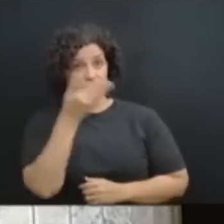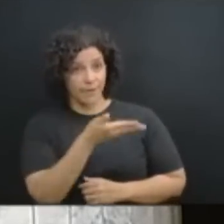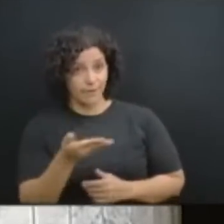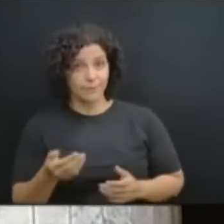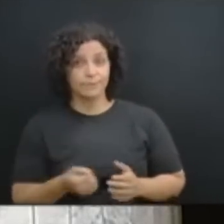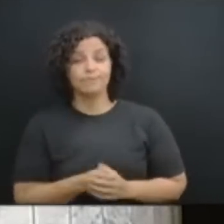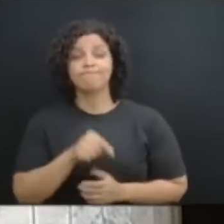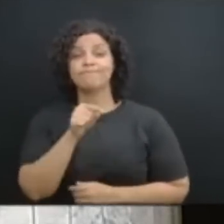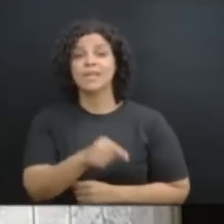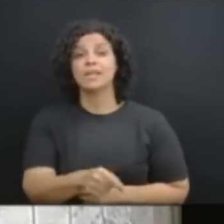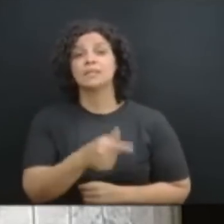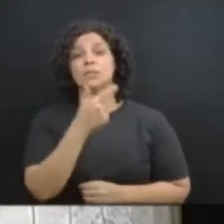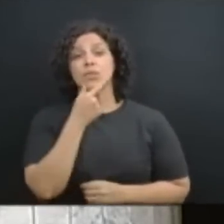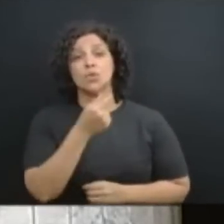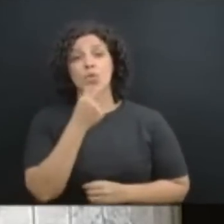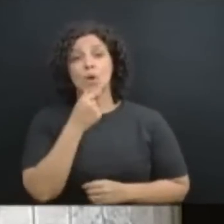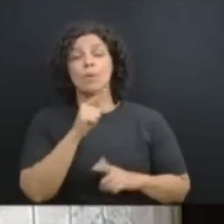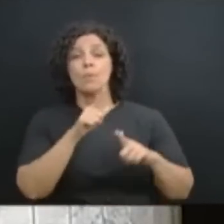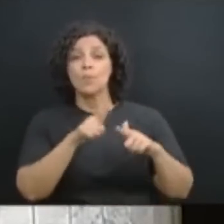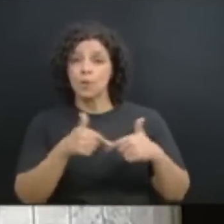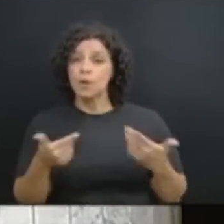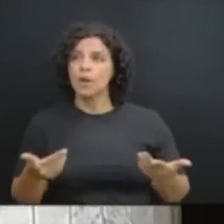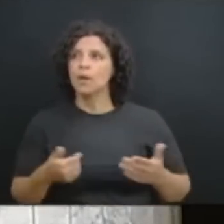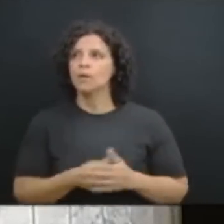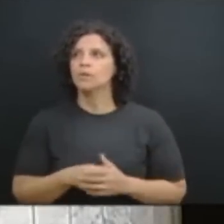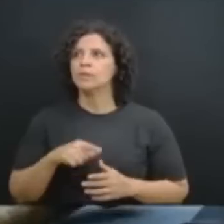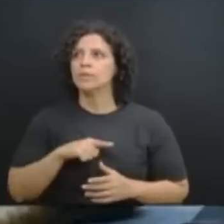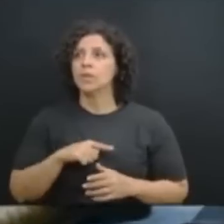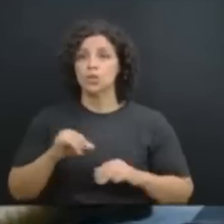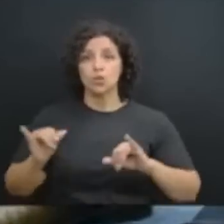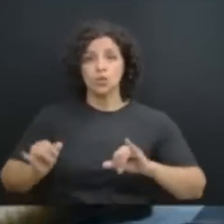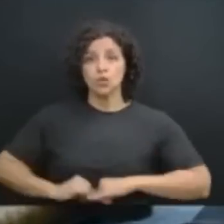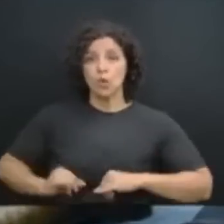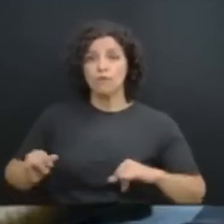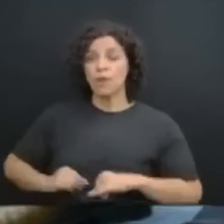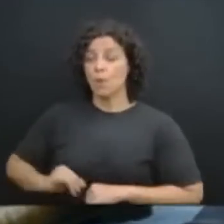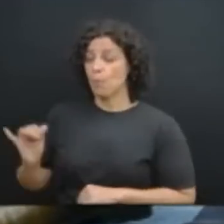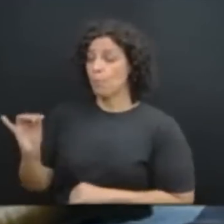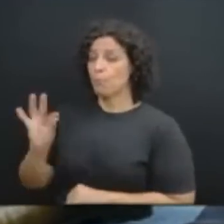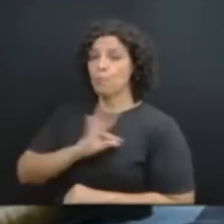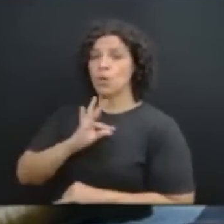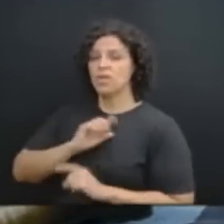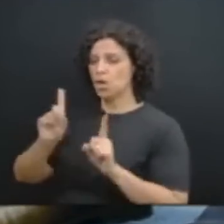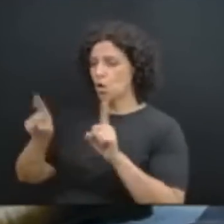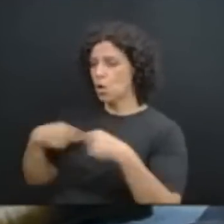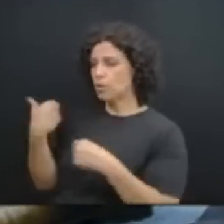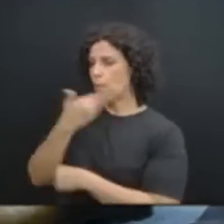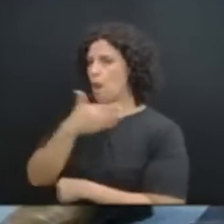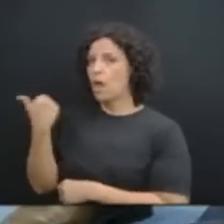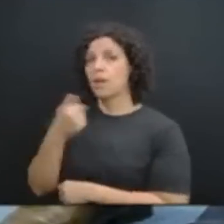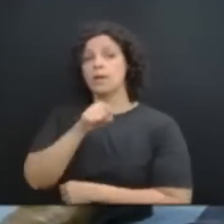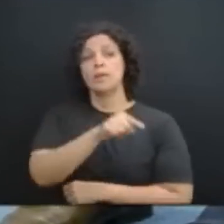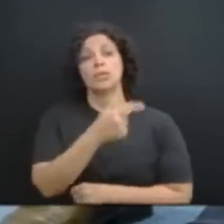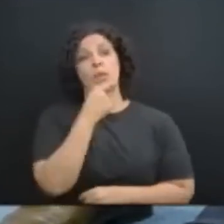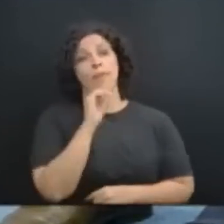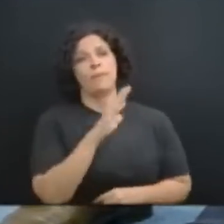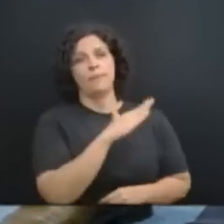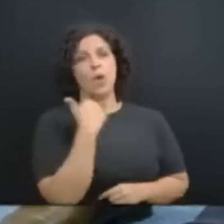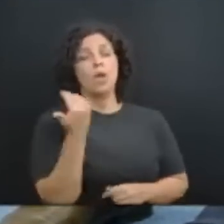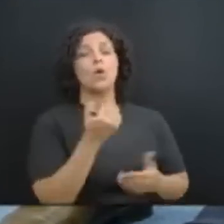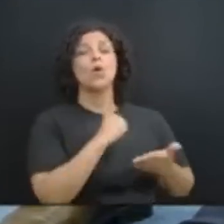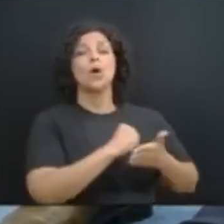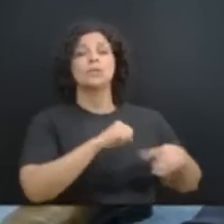o rapaz, por obra da tortura de um policial militar, veio a óbito por